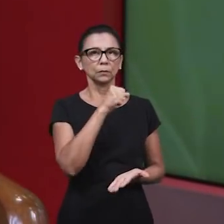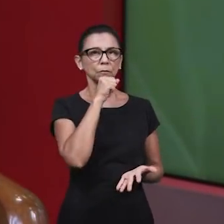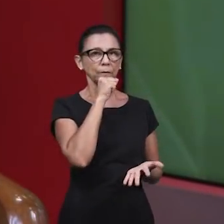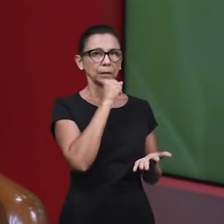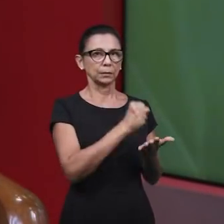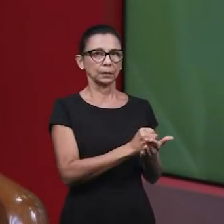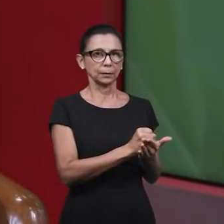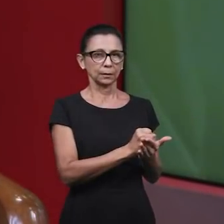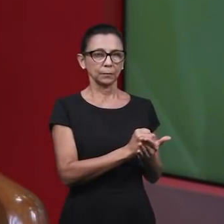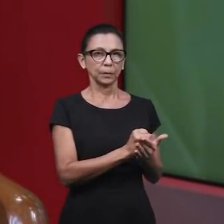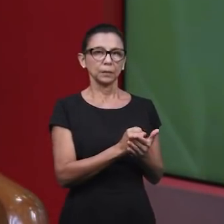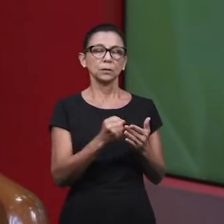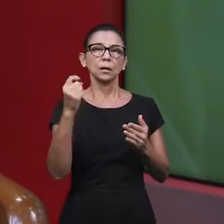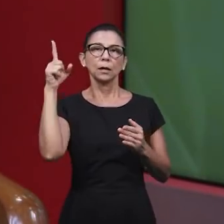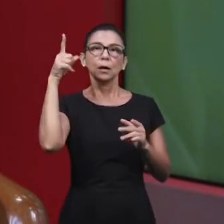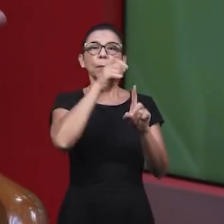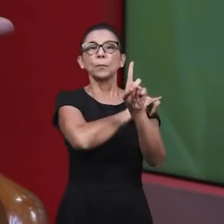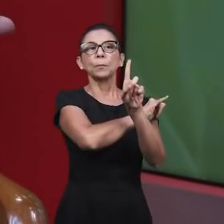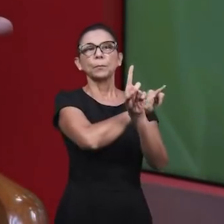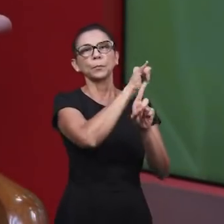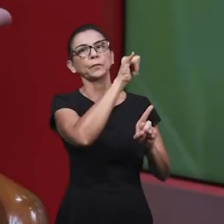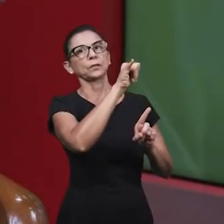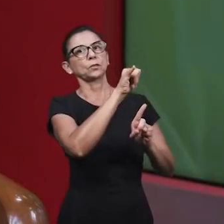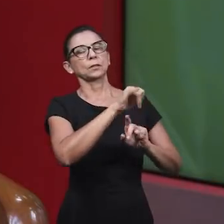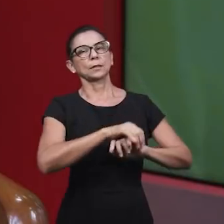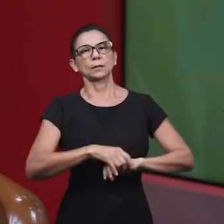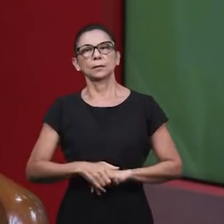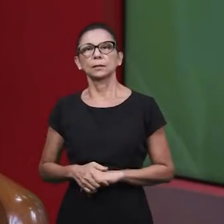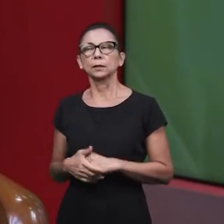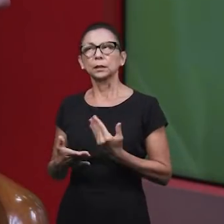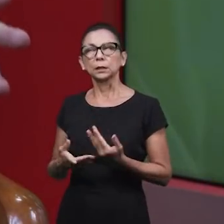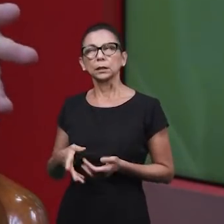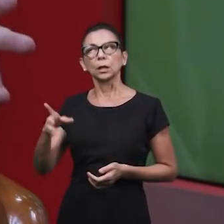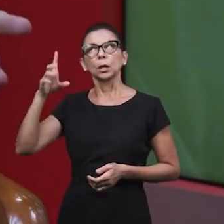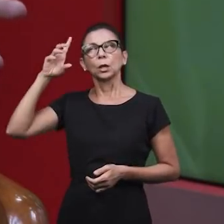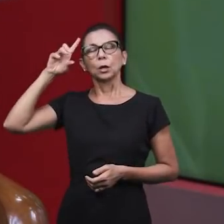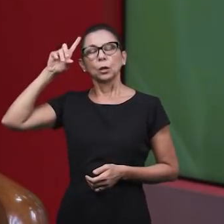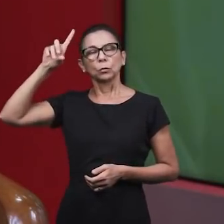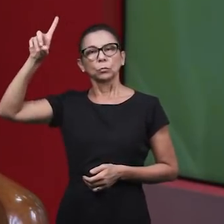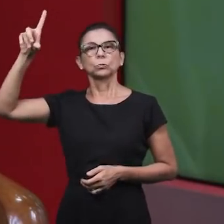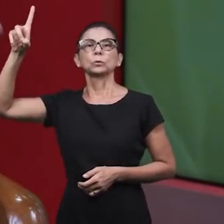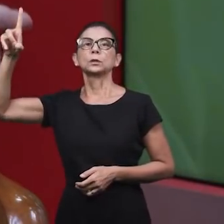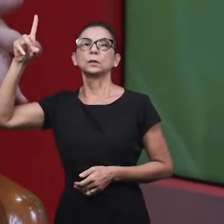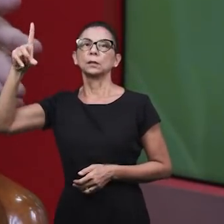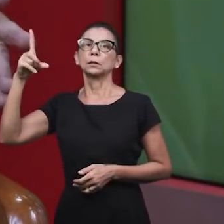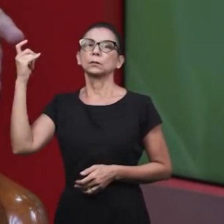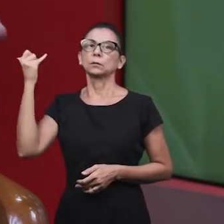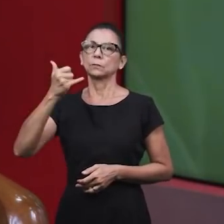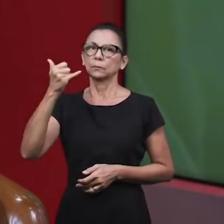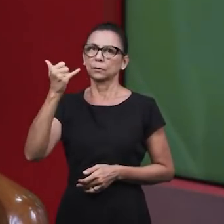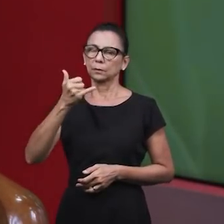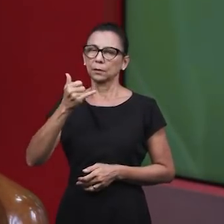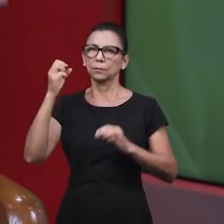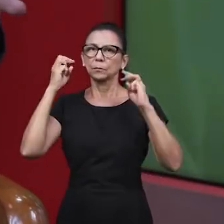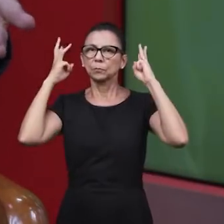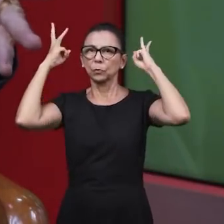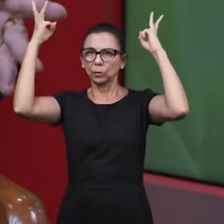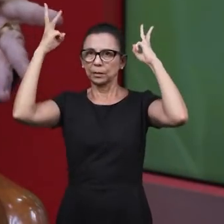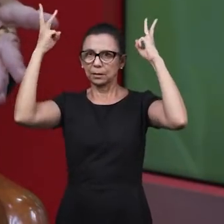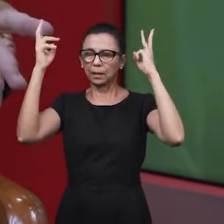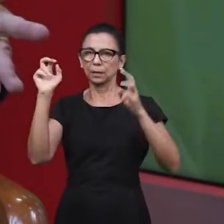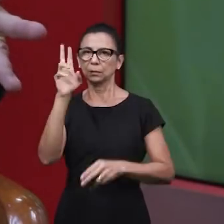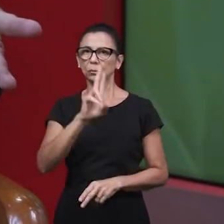o projeto que Moisés fizesse, usasse os elementos, os artefatos, e